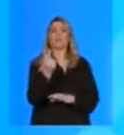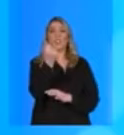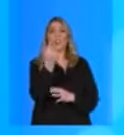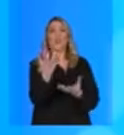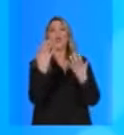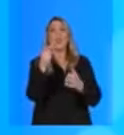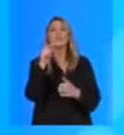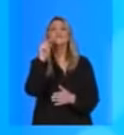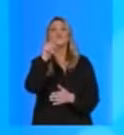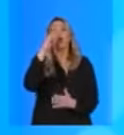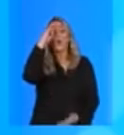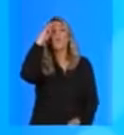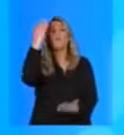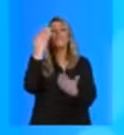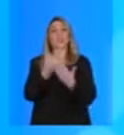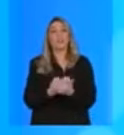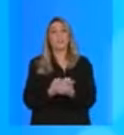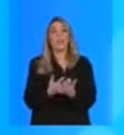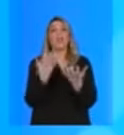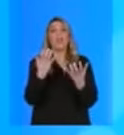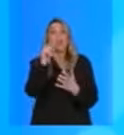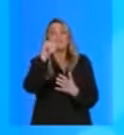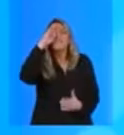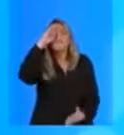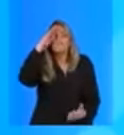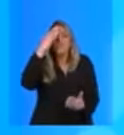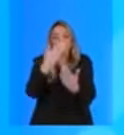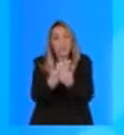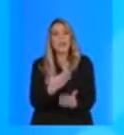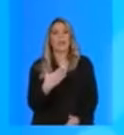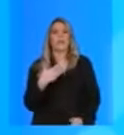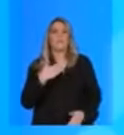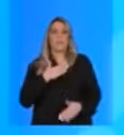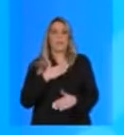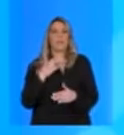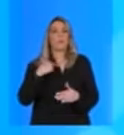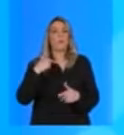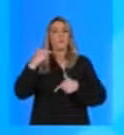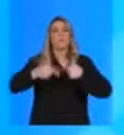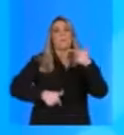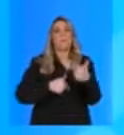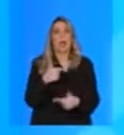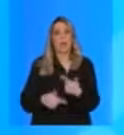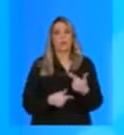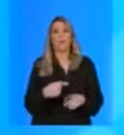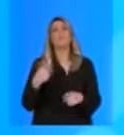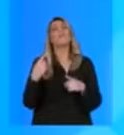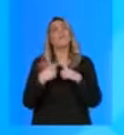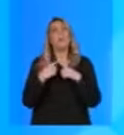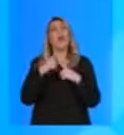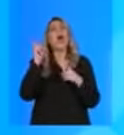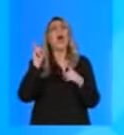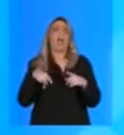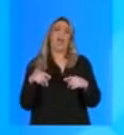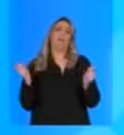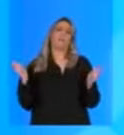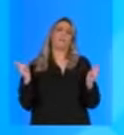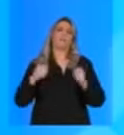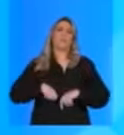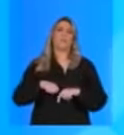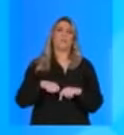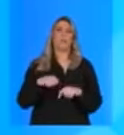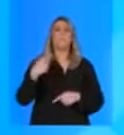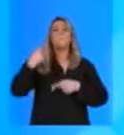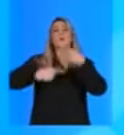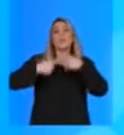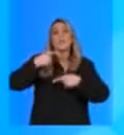sua confiança eu quero a sua credibilidade quero que Acredite no meu governo porque é possível sim fazer política sem estar